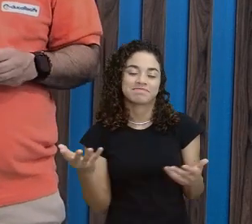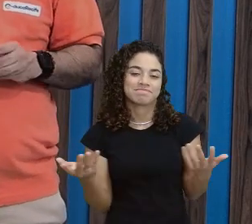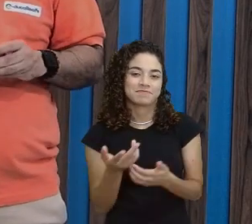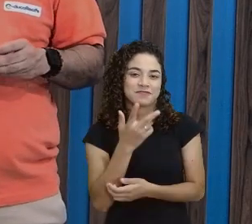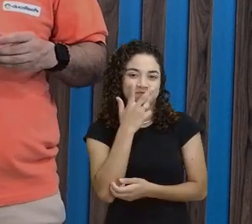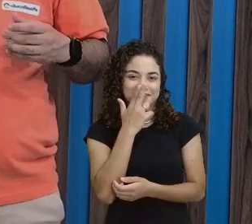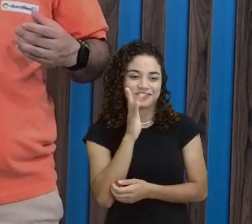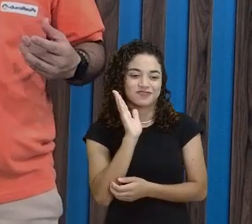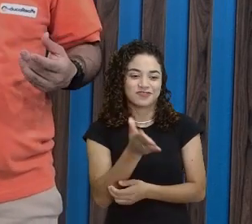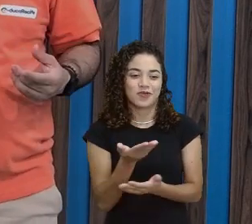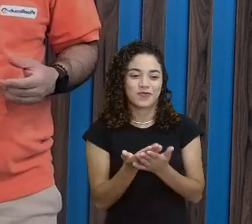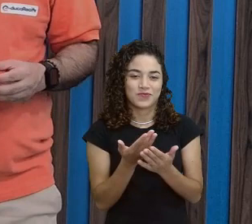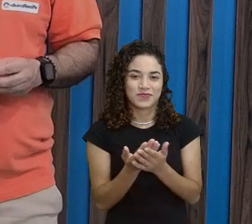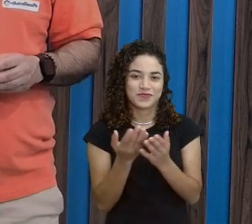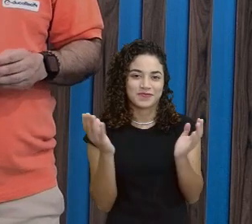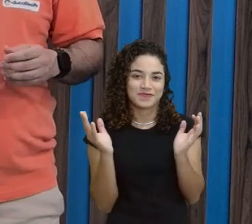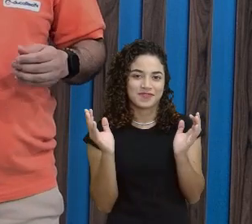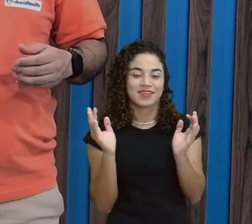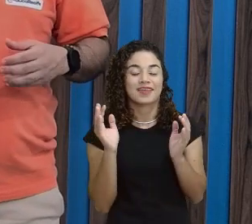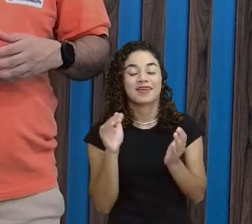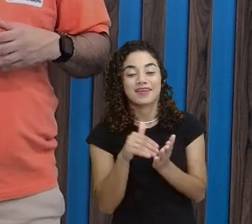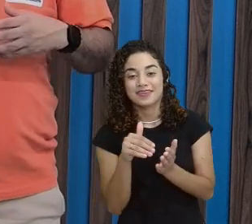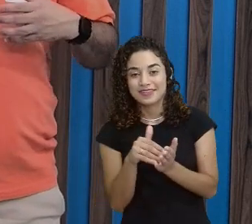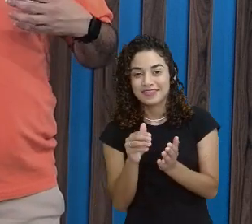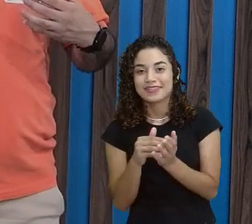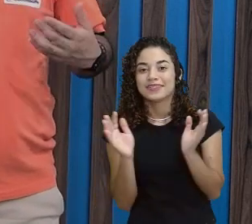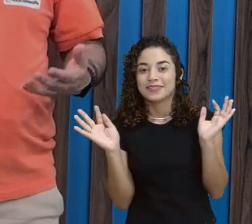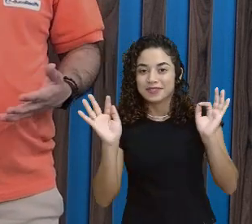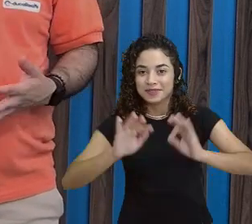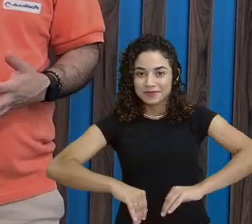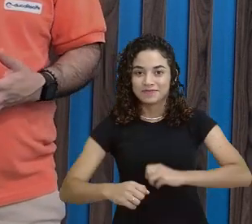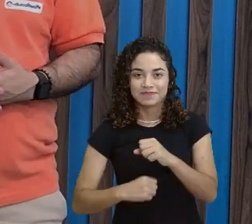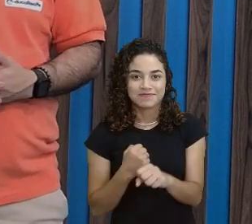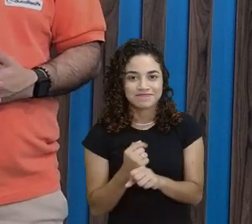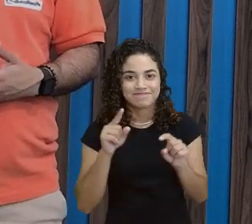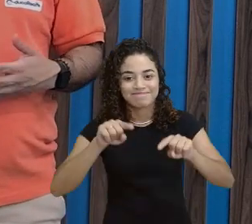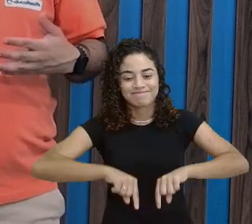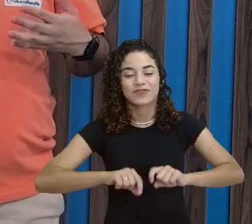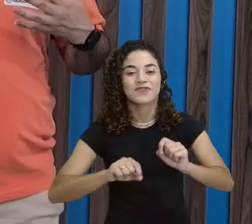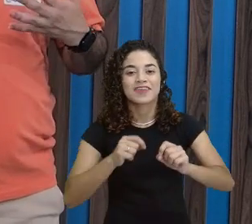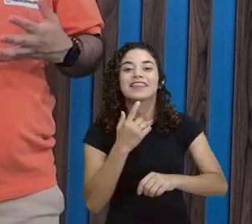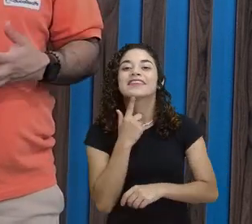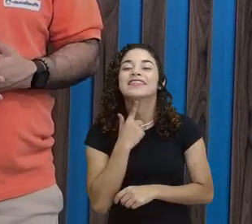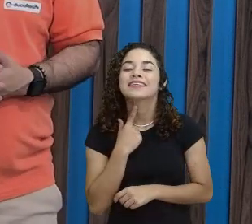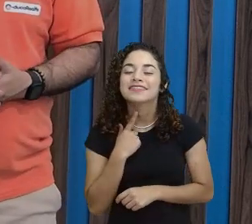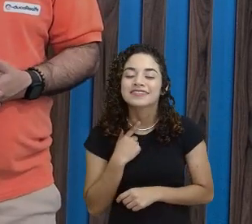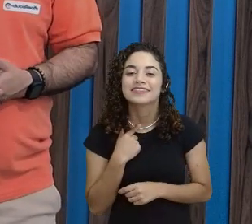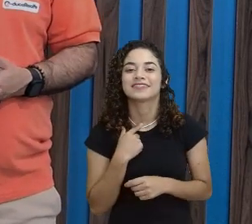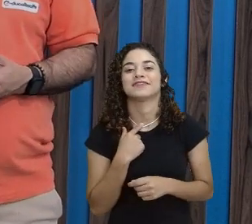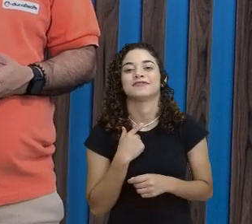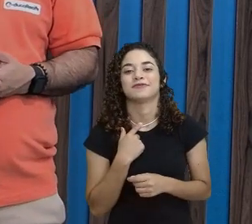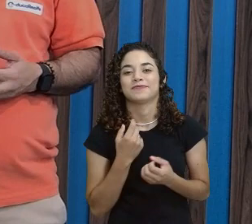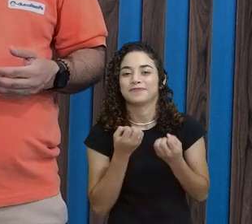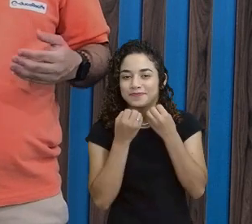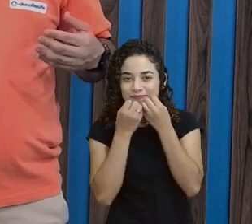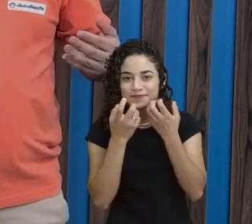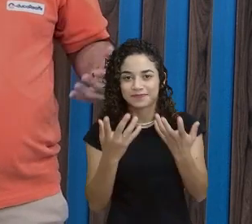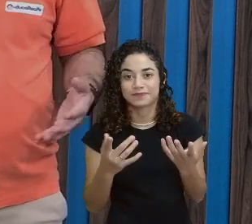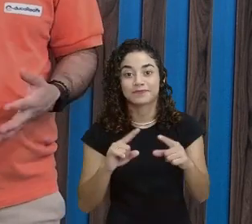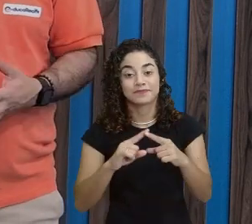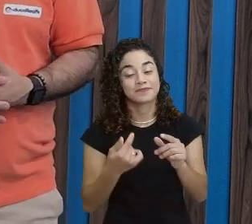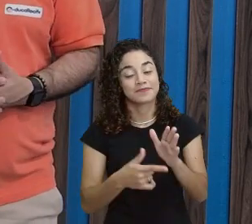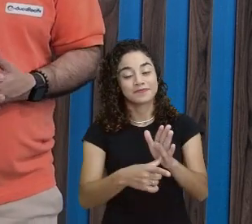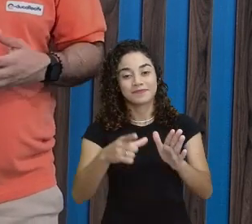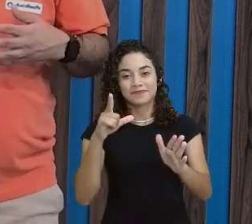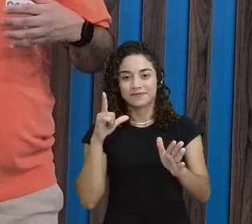nessa nossa última aula do ano com esse desejo, né? Mas antes da gente